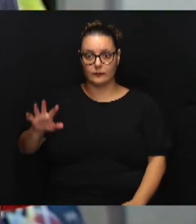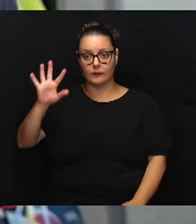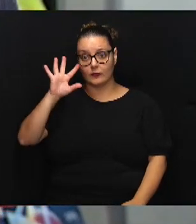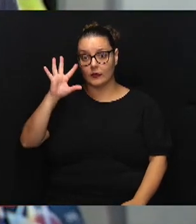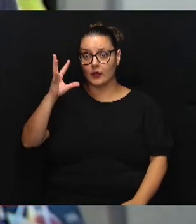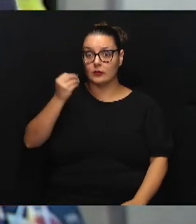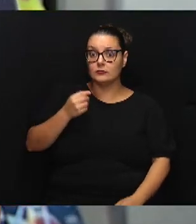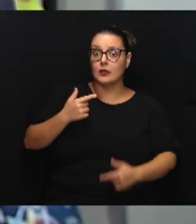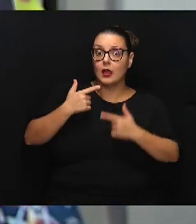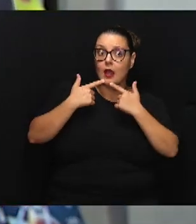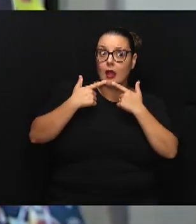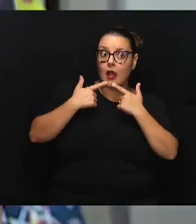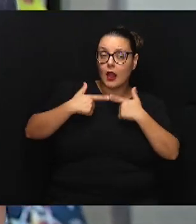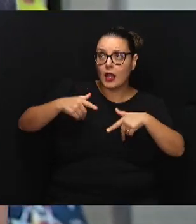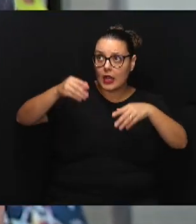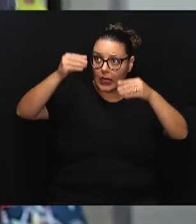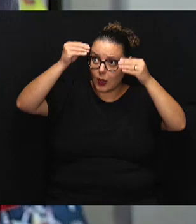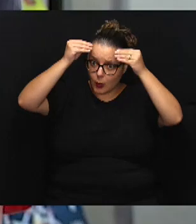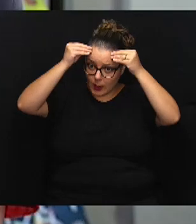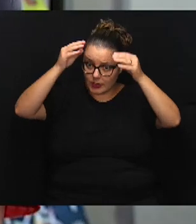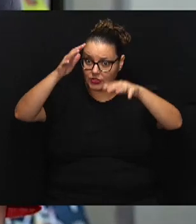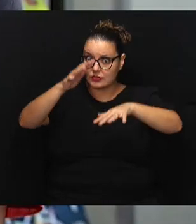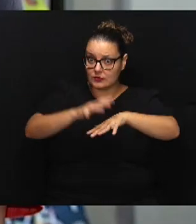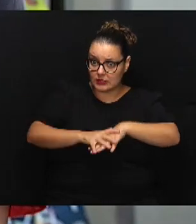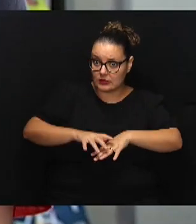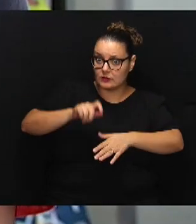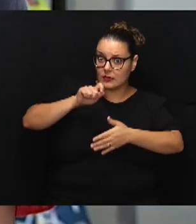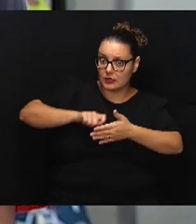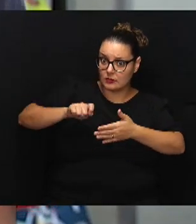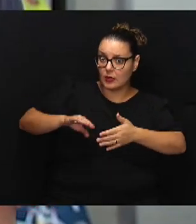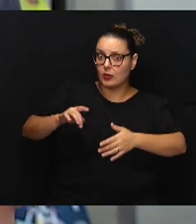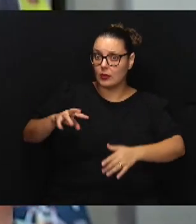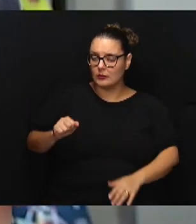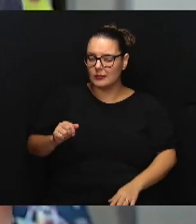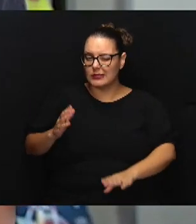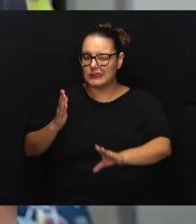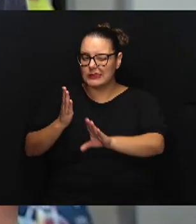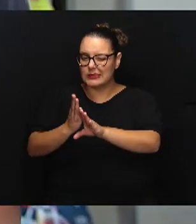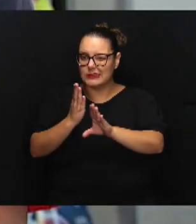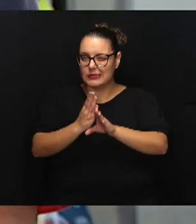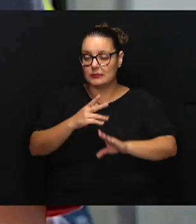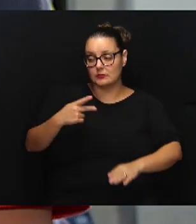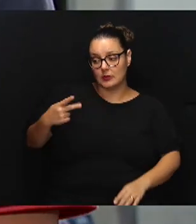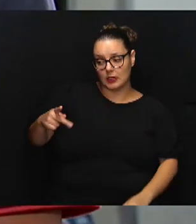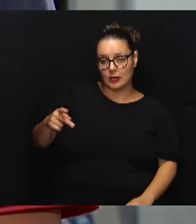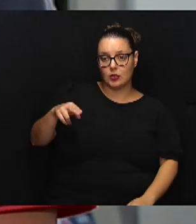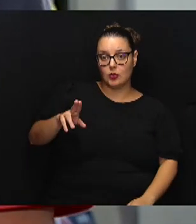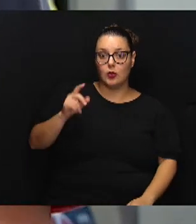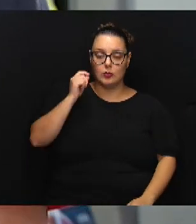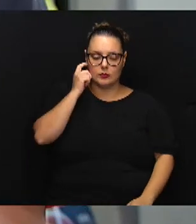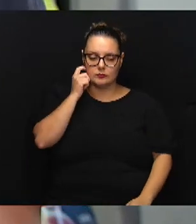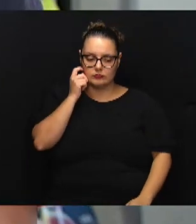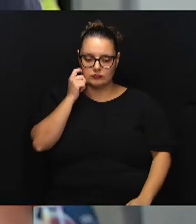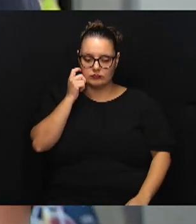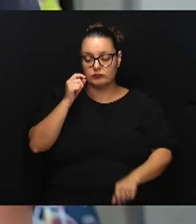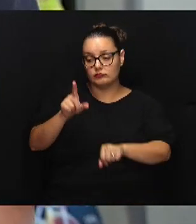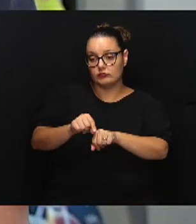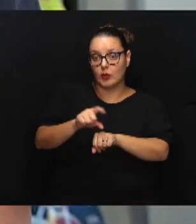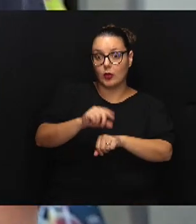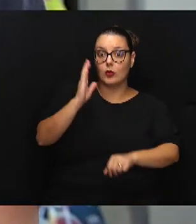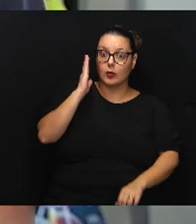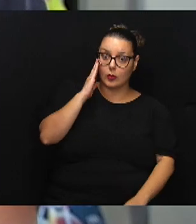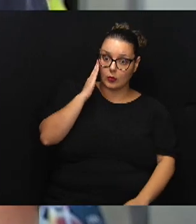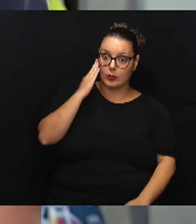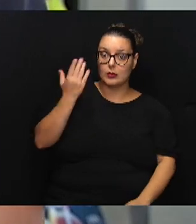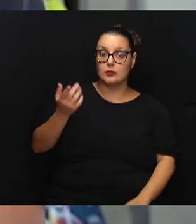e matemática, mas a complexidade da identificação disso para ele, ou na argumentação, ou no entendimento